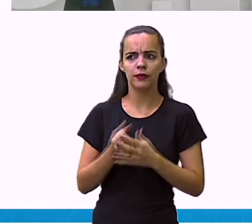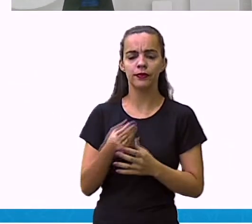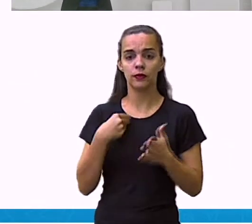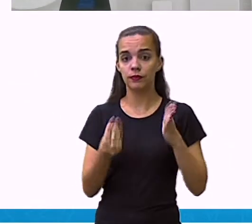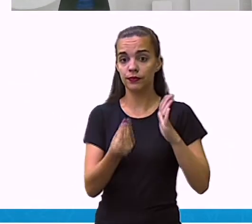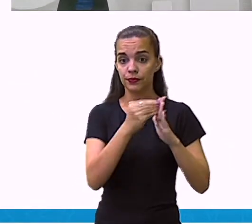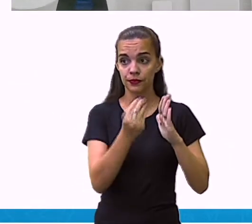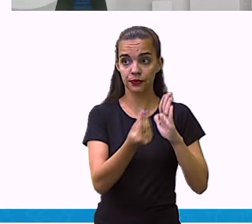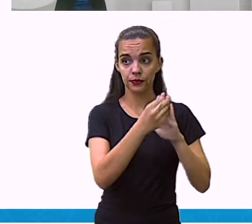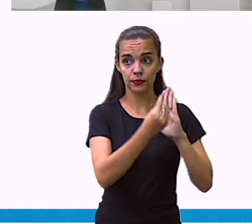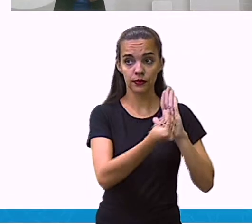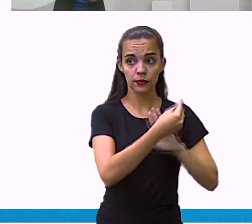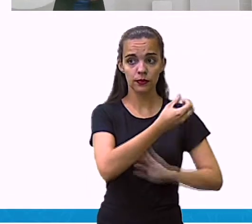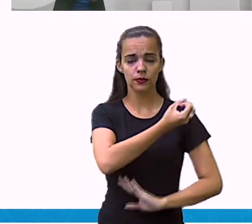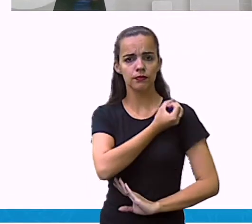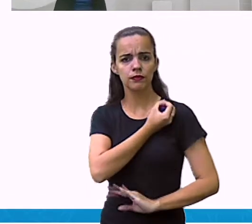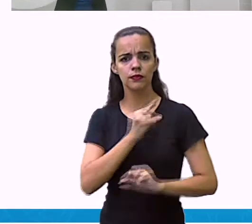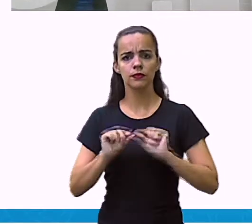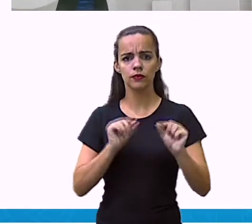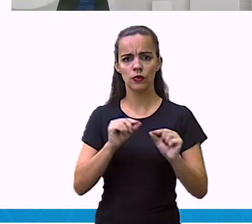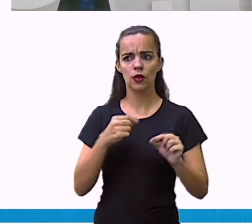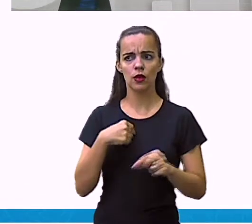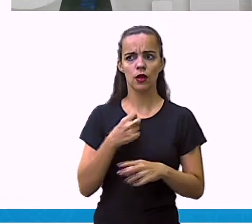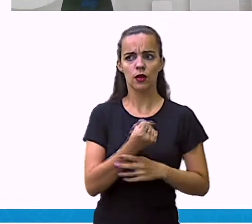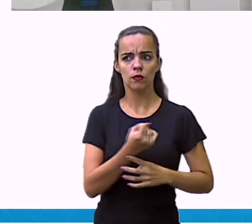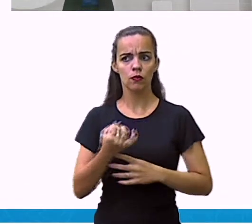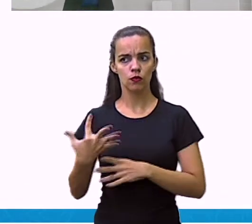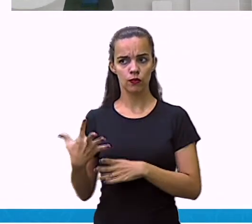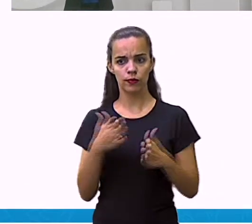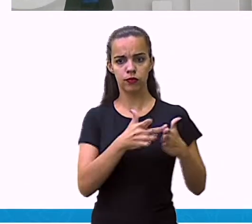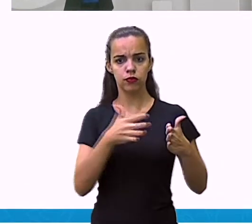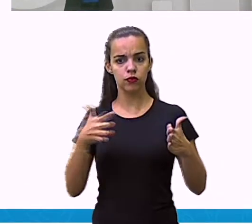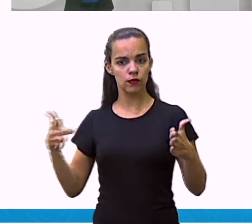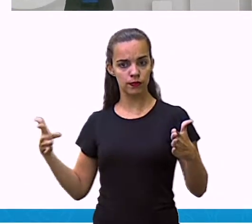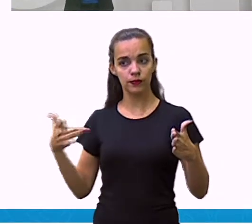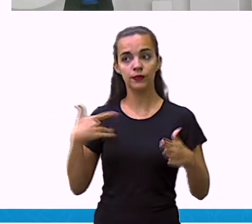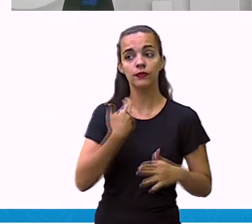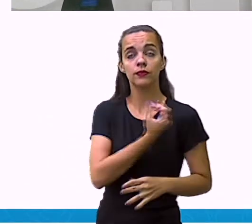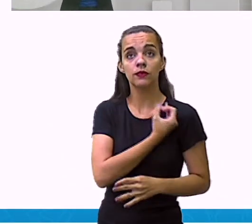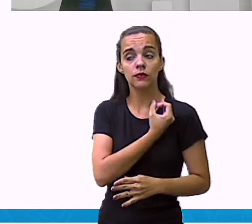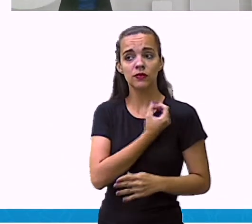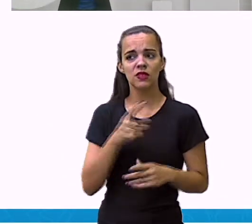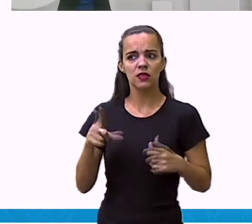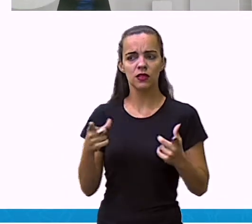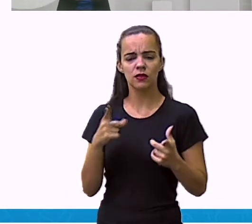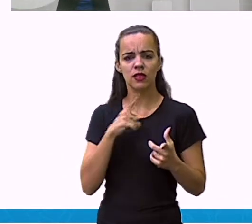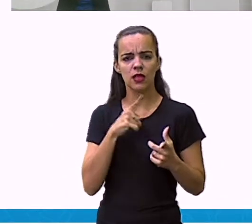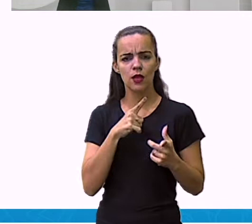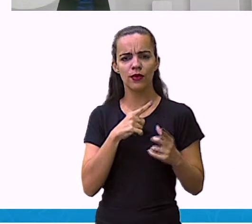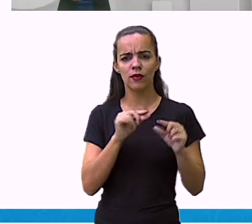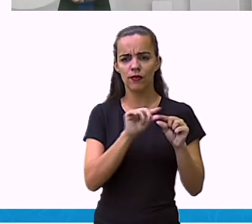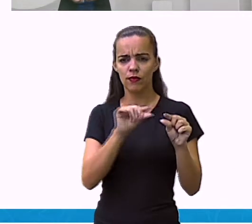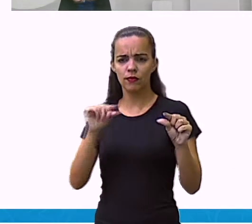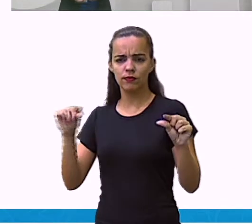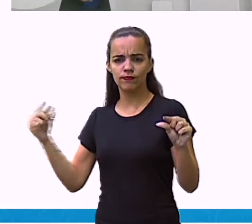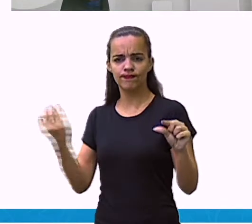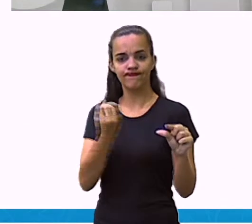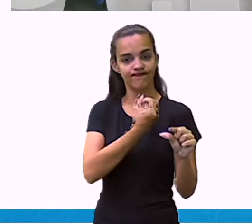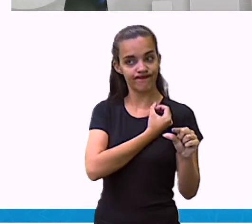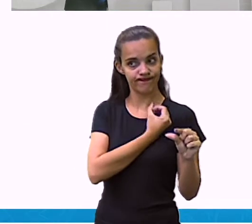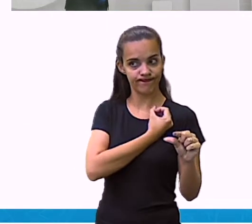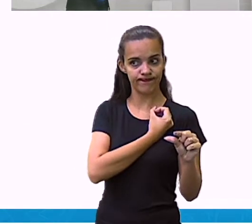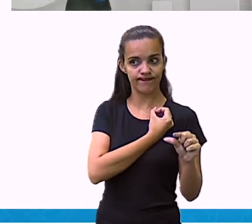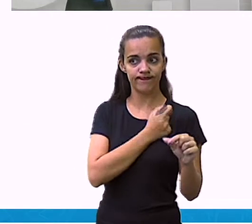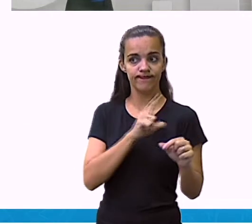lembram? Uma sequência numérica, ela é uma porção de elementos juntos.